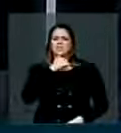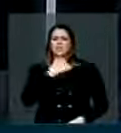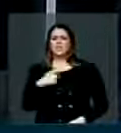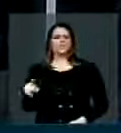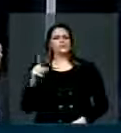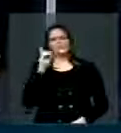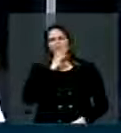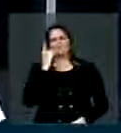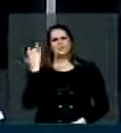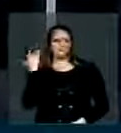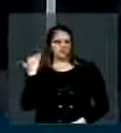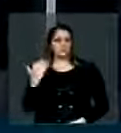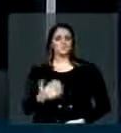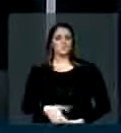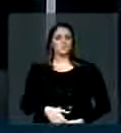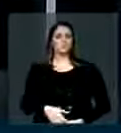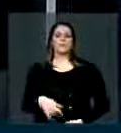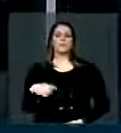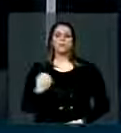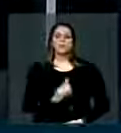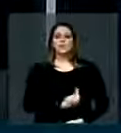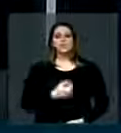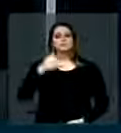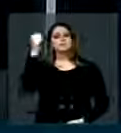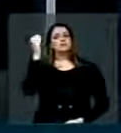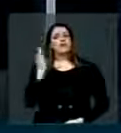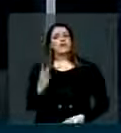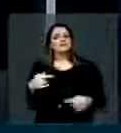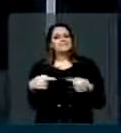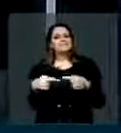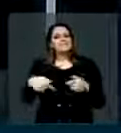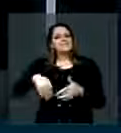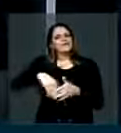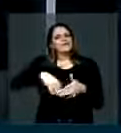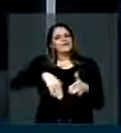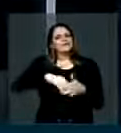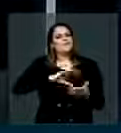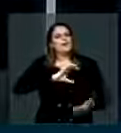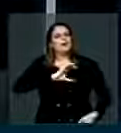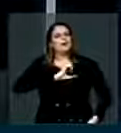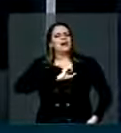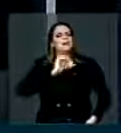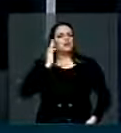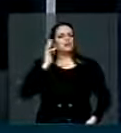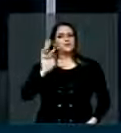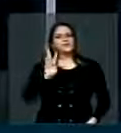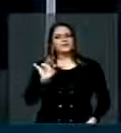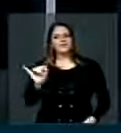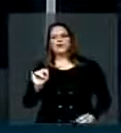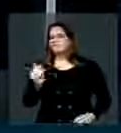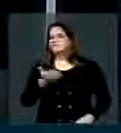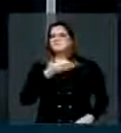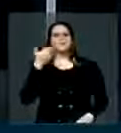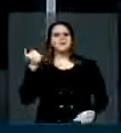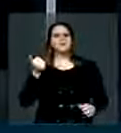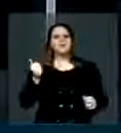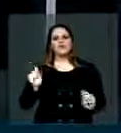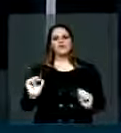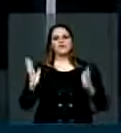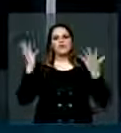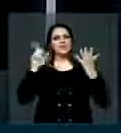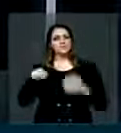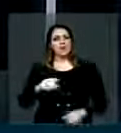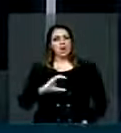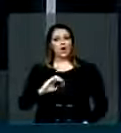domingo, e nós que somos o país do futebol, que estamos aí prestes a sediar o maior evento esportivo do mundo,